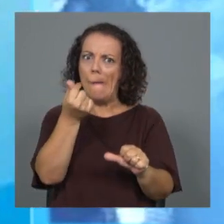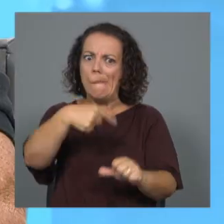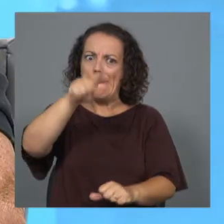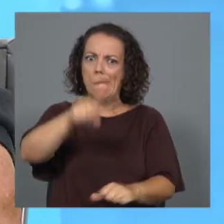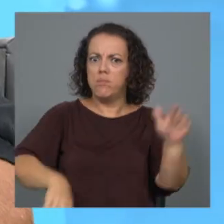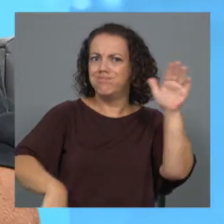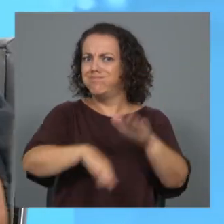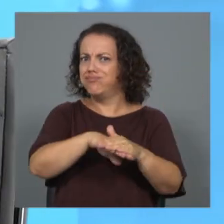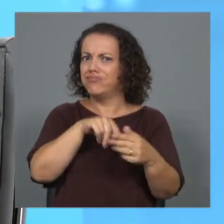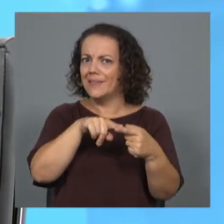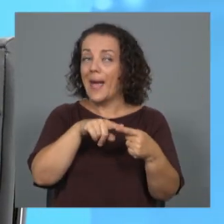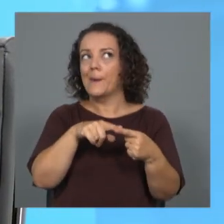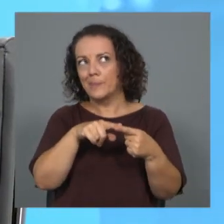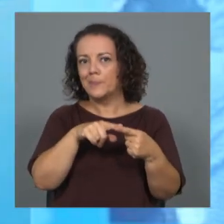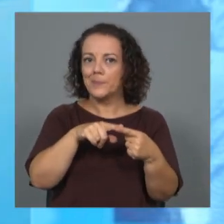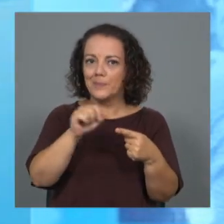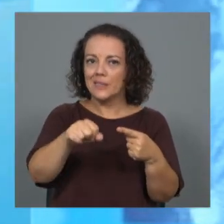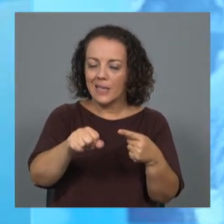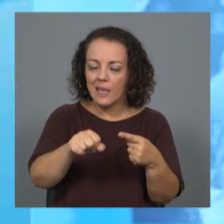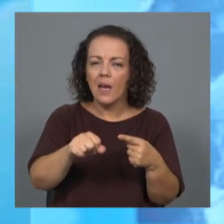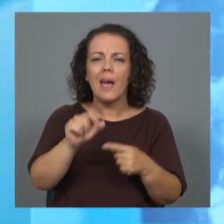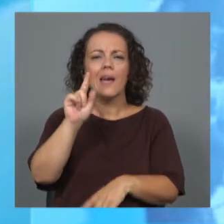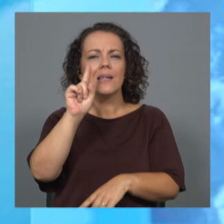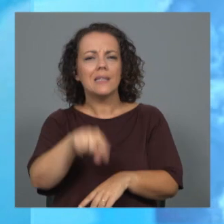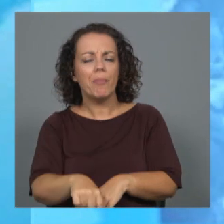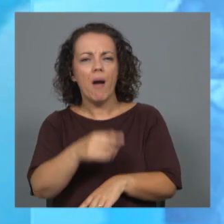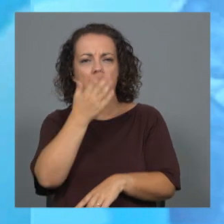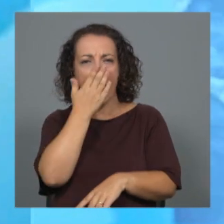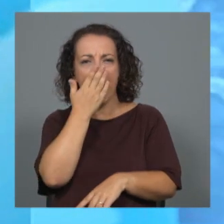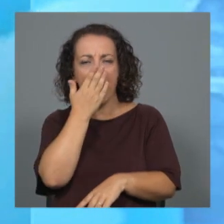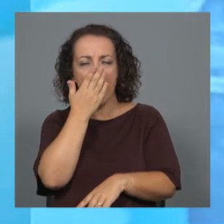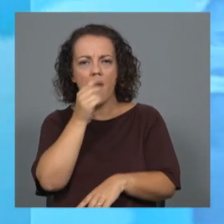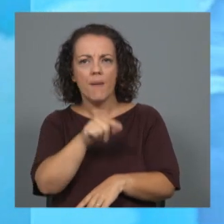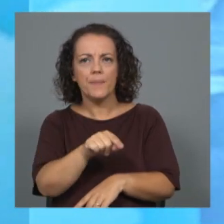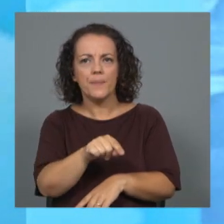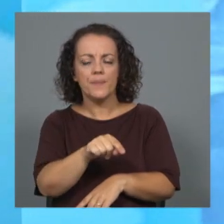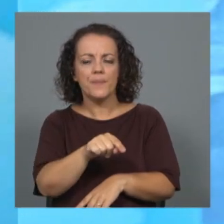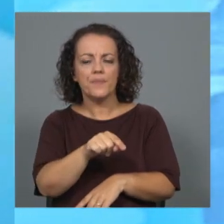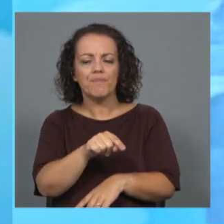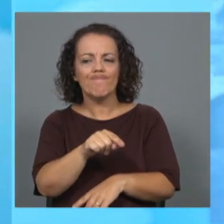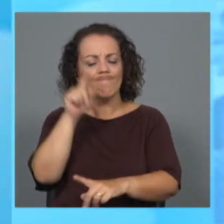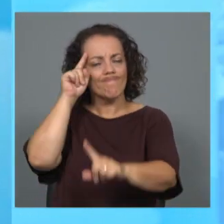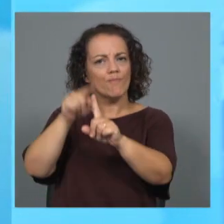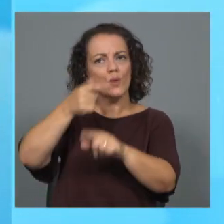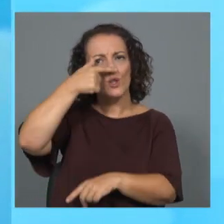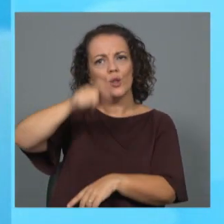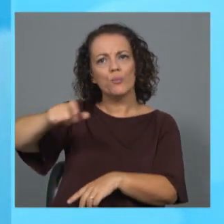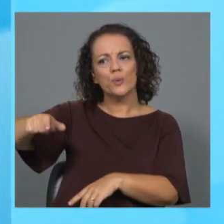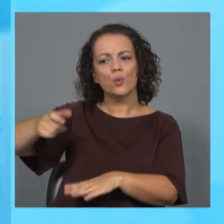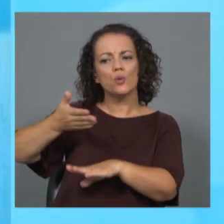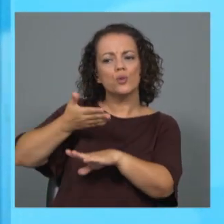levado ao extremo. E que, obviamente, digamos, cavalga sobre os excluídos e aqueles que nunca entram